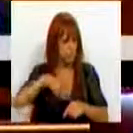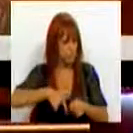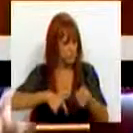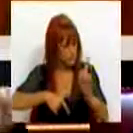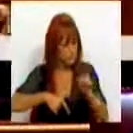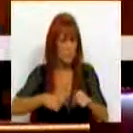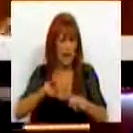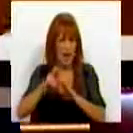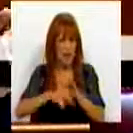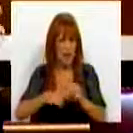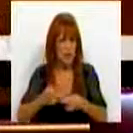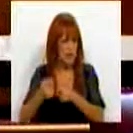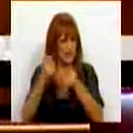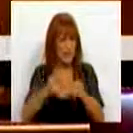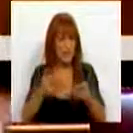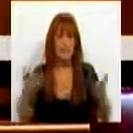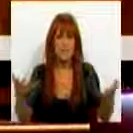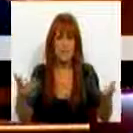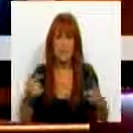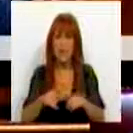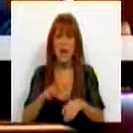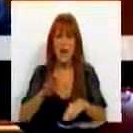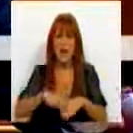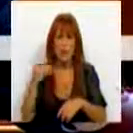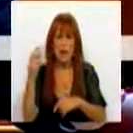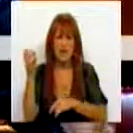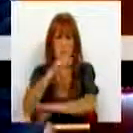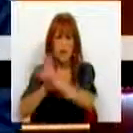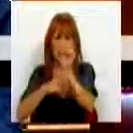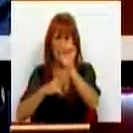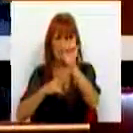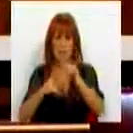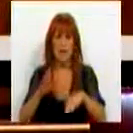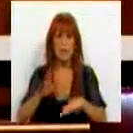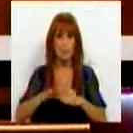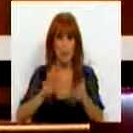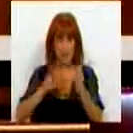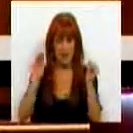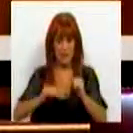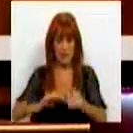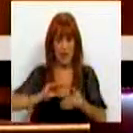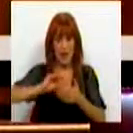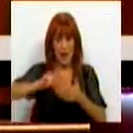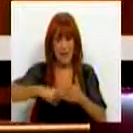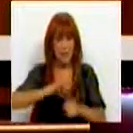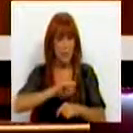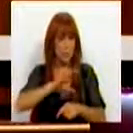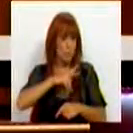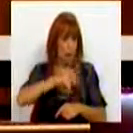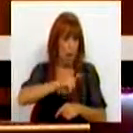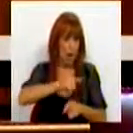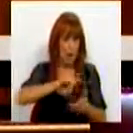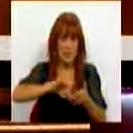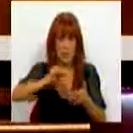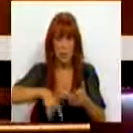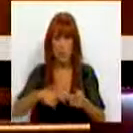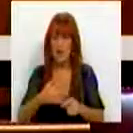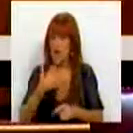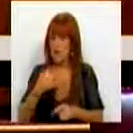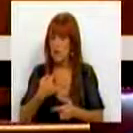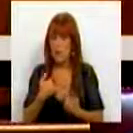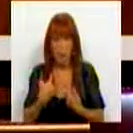incumprimento das regras de investimento. Não resulta da União Europeia, resulta de tratados assinados soberanamente por Portugal. A